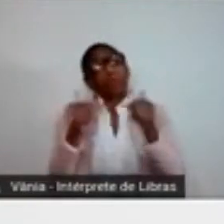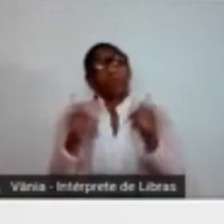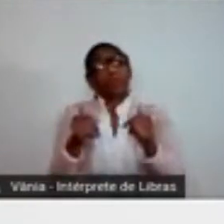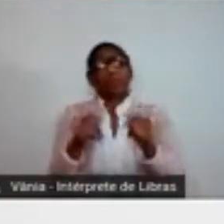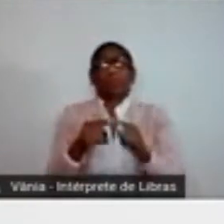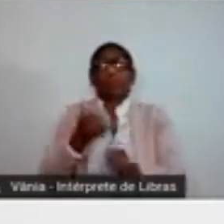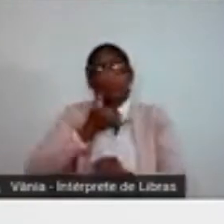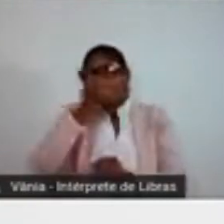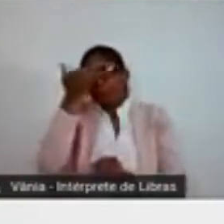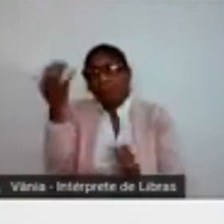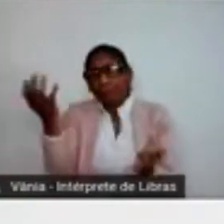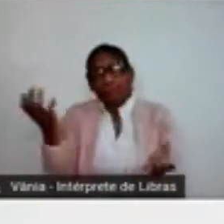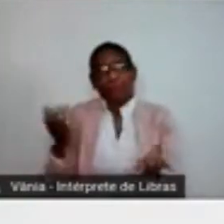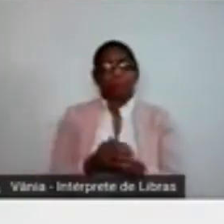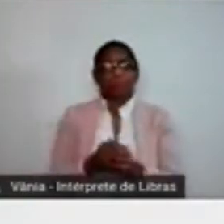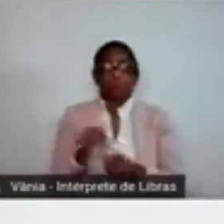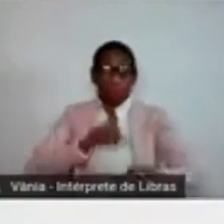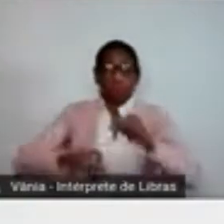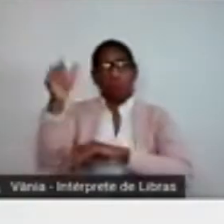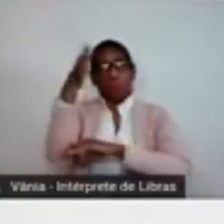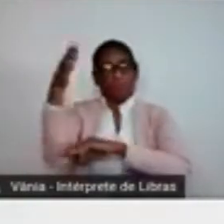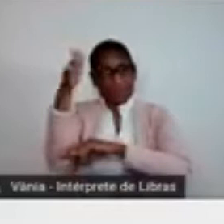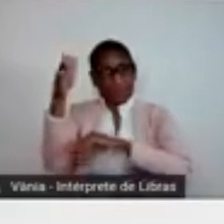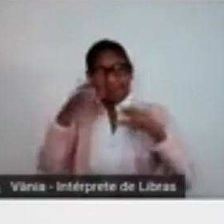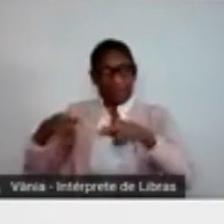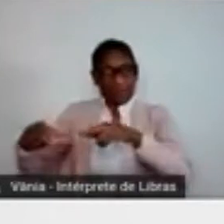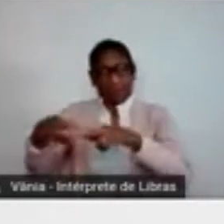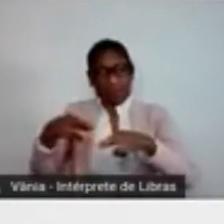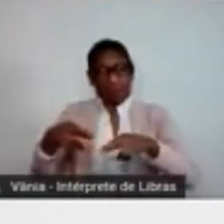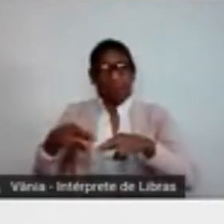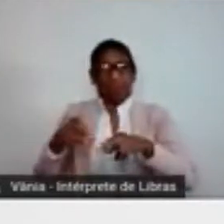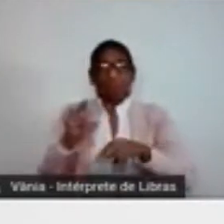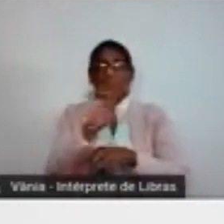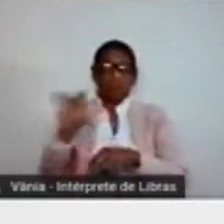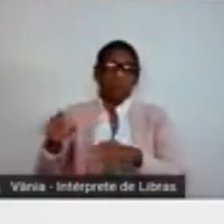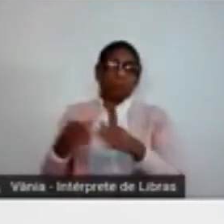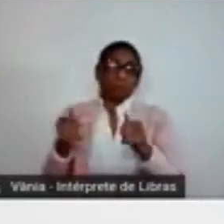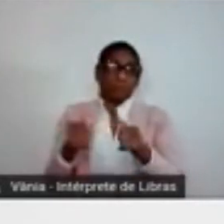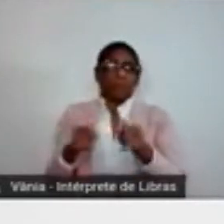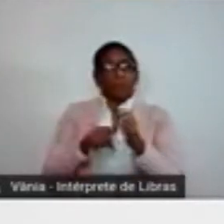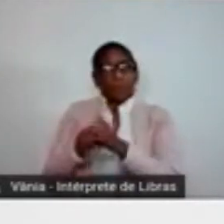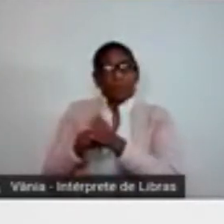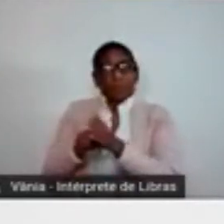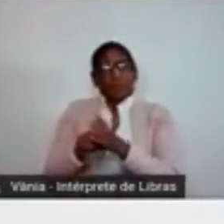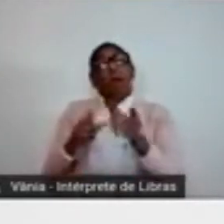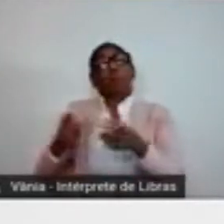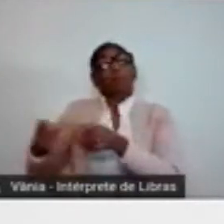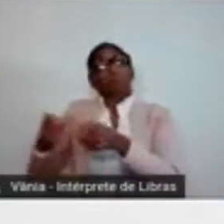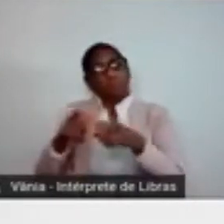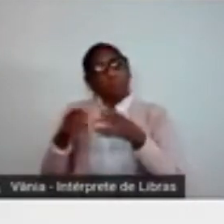prejudicados, beneficiados por mudanças de bandeira na região, enfim, e 10 pedidos individuais de reconsideração de municípios que